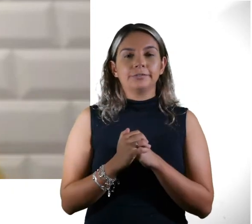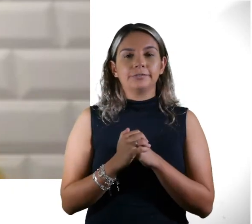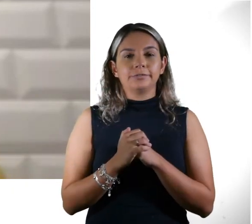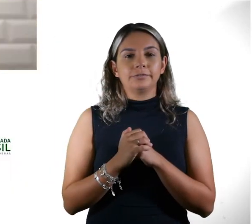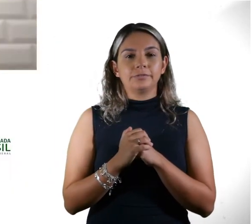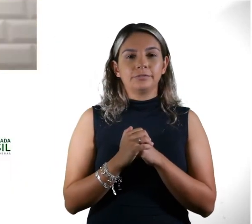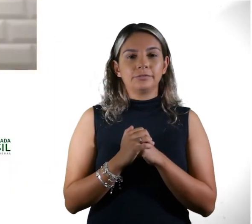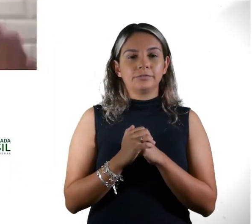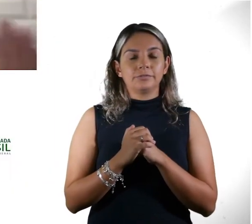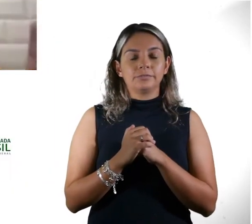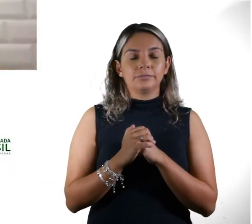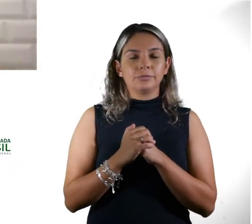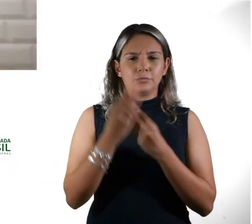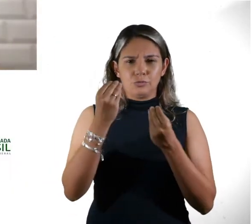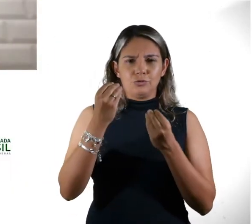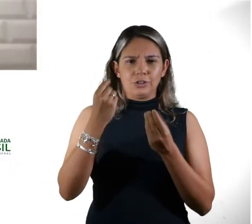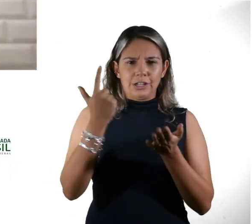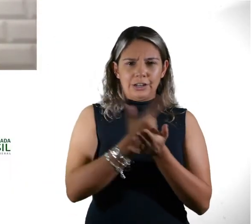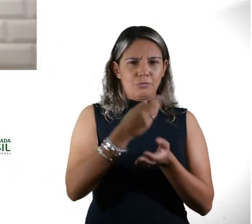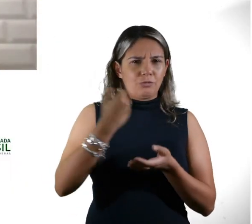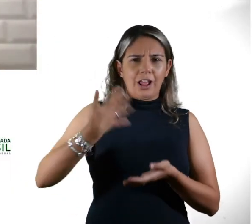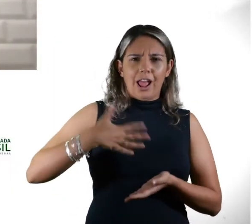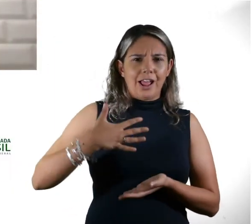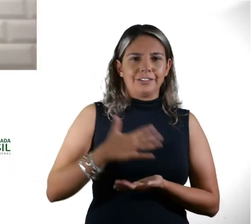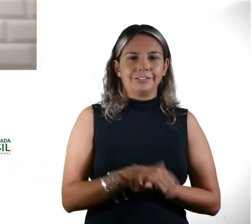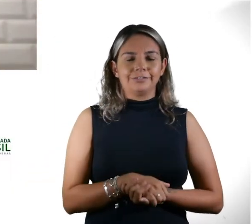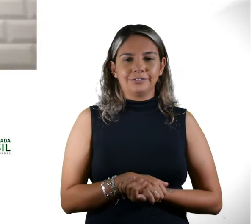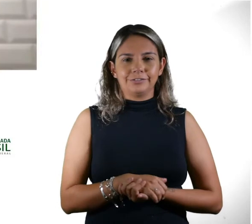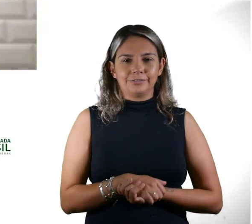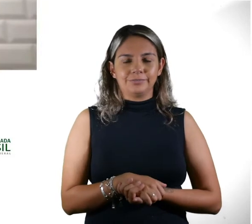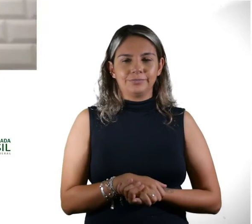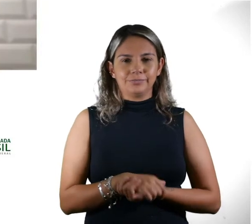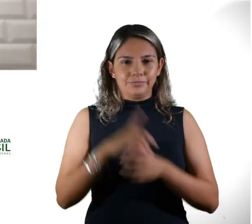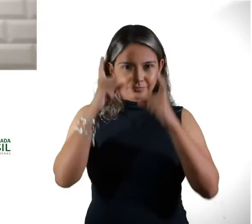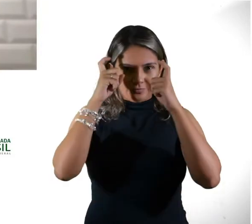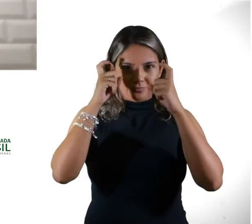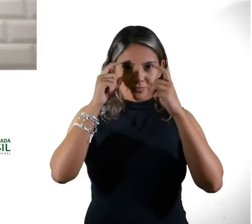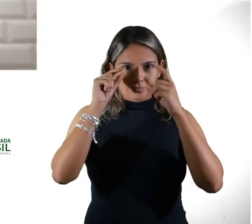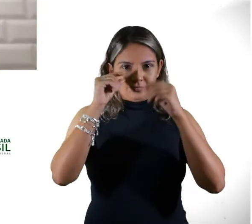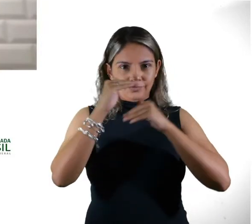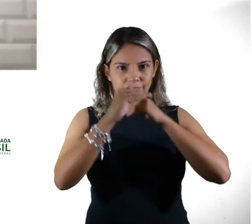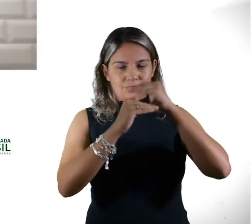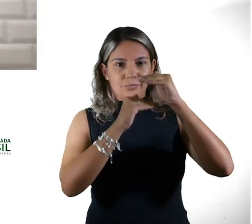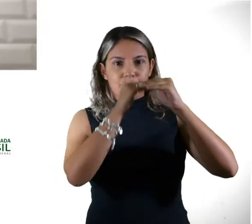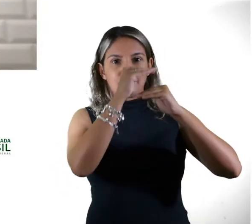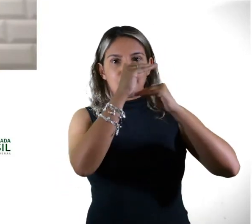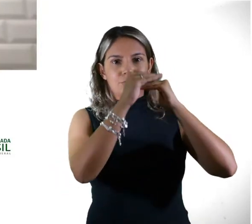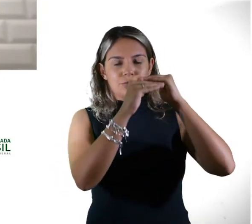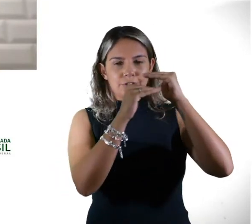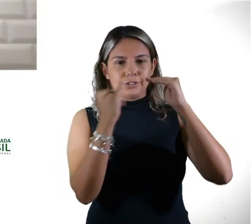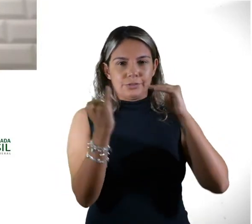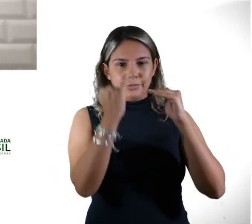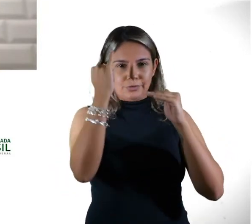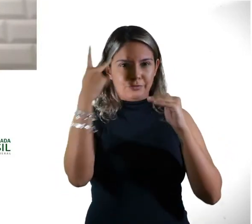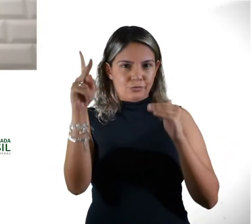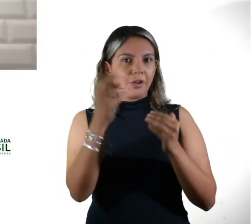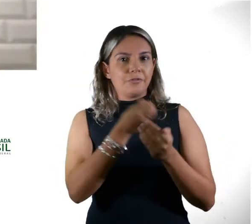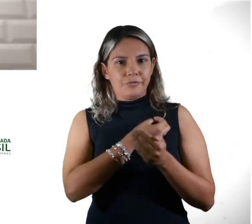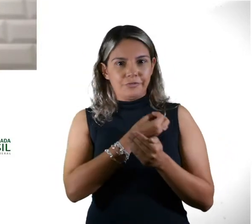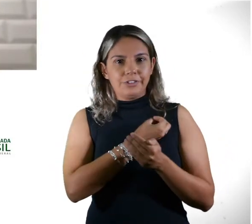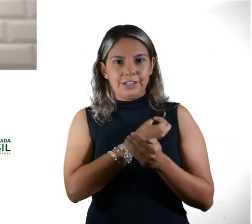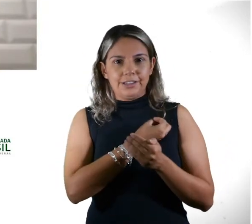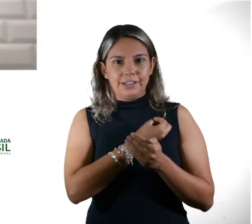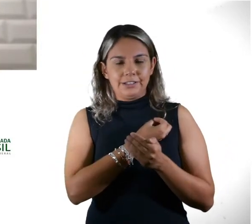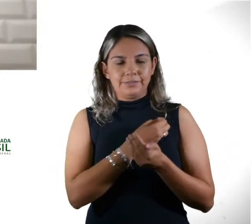capulanas, enfim, são muito bonitos, muito caros. Zé, nesse sentido a fotografia avançou um pouco mais em importância na sua vida,